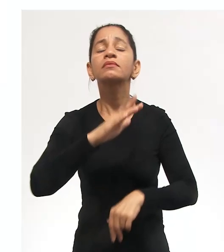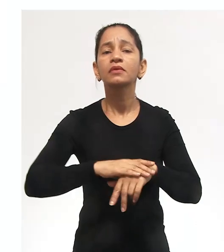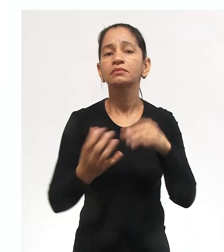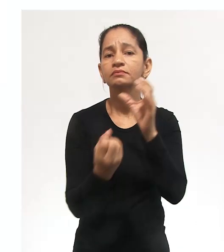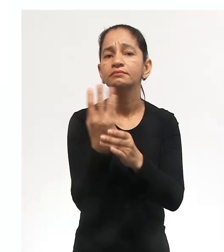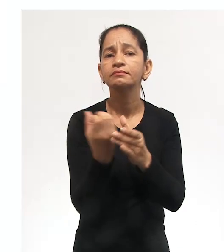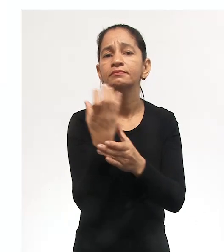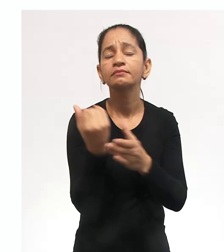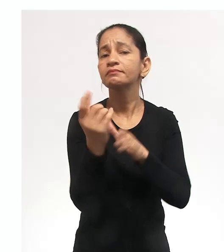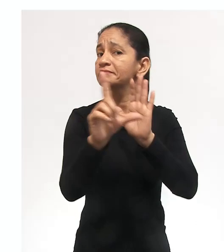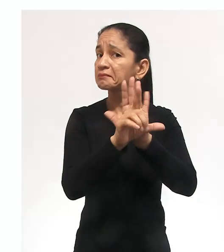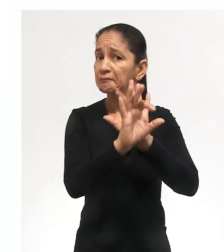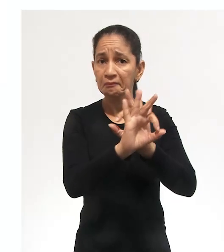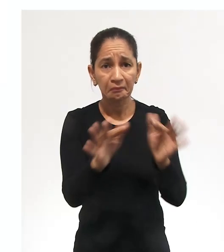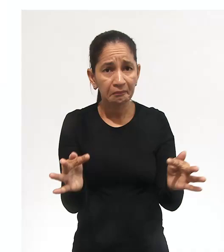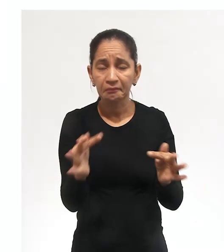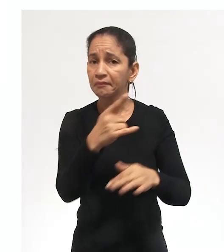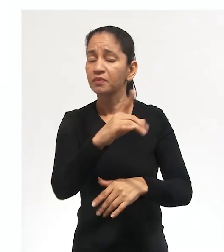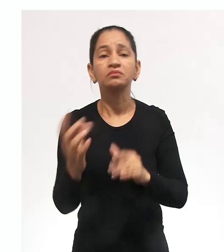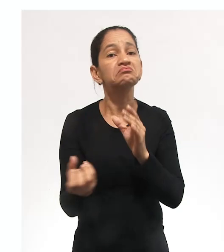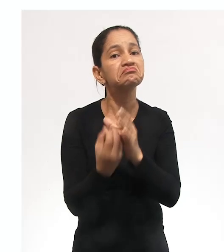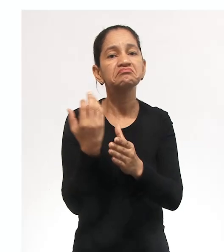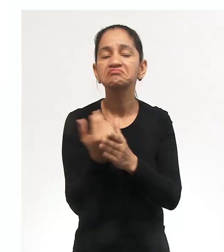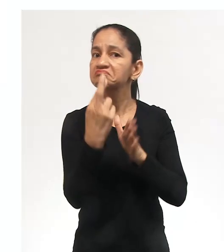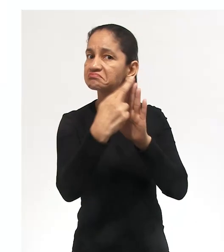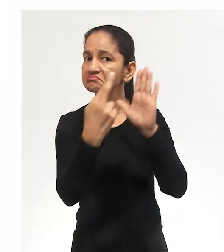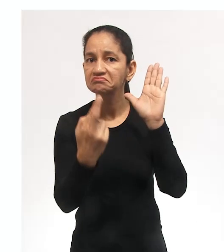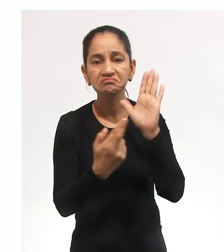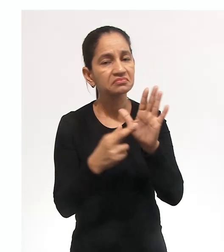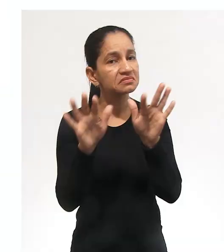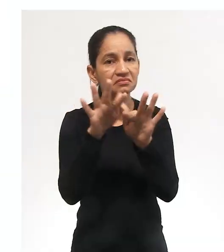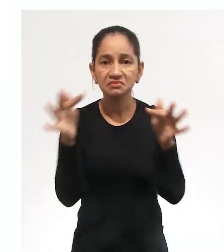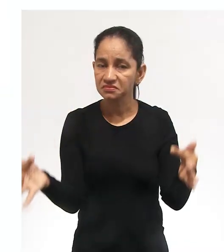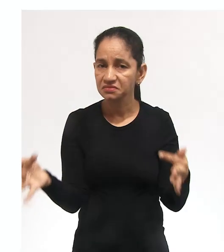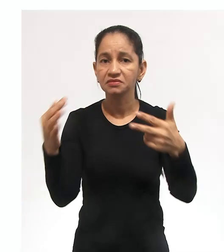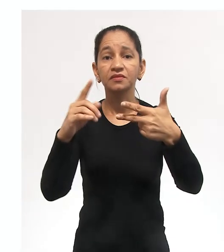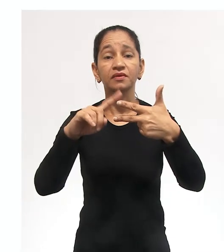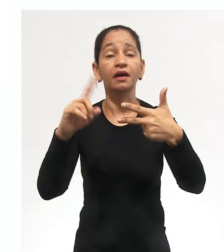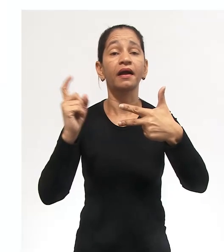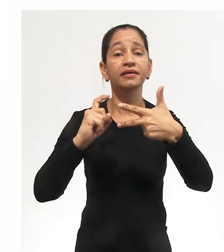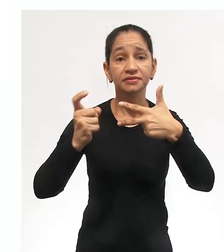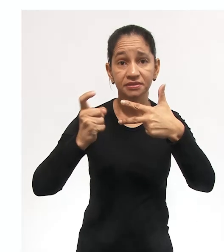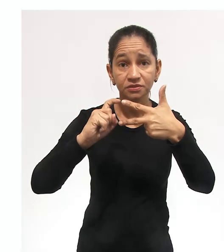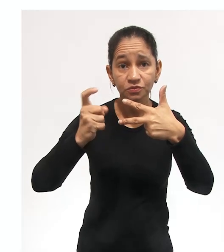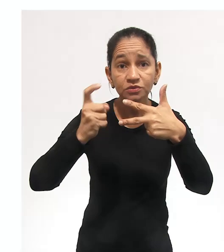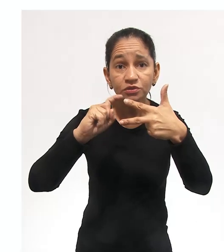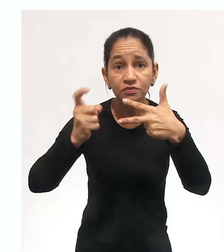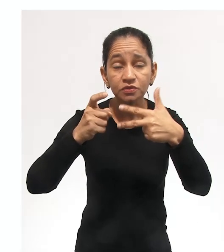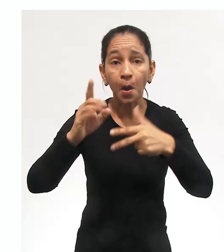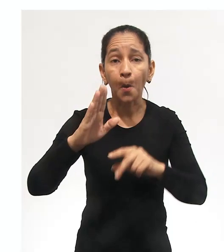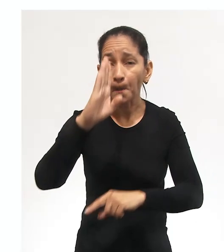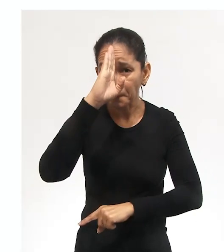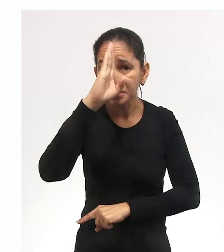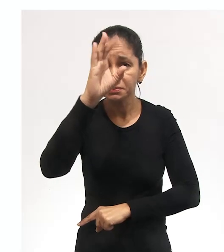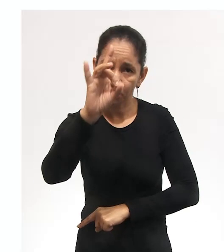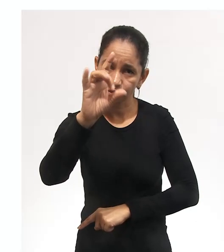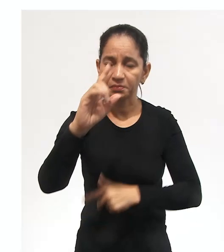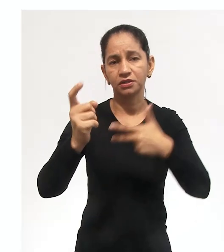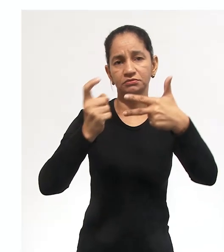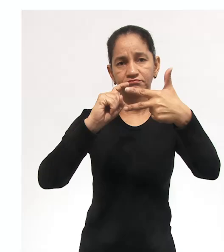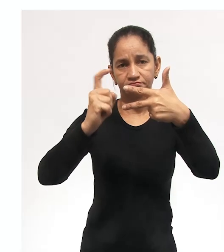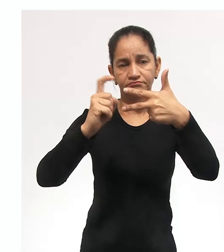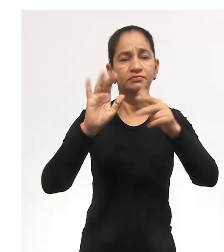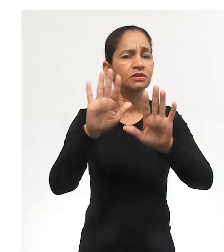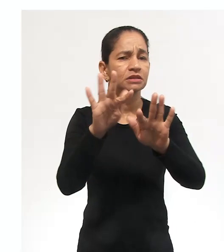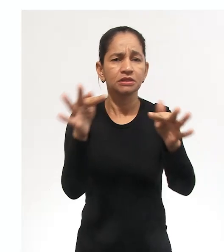as leis, né? Não é isso? Editar normas, atos normativos, né? O executivo, esse é o papel princípio, tá? É princípio, né? A gente